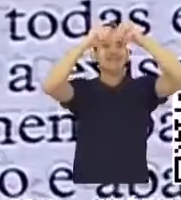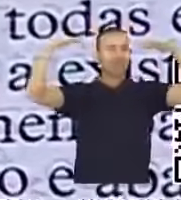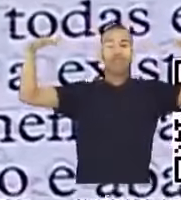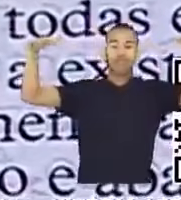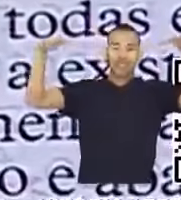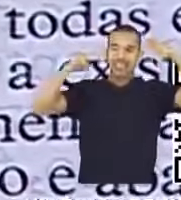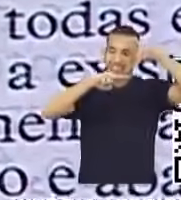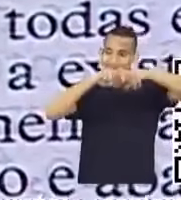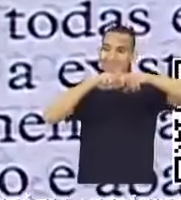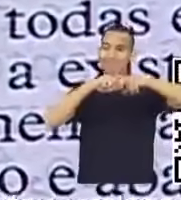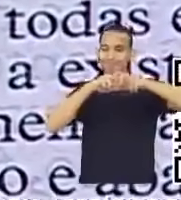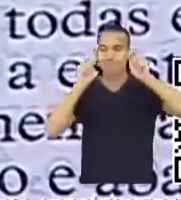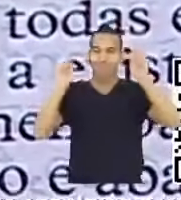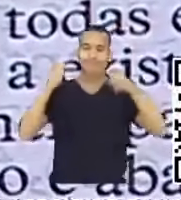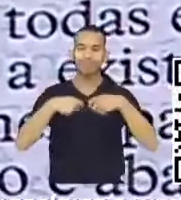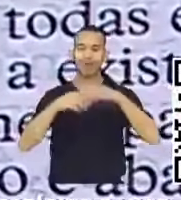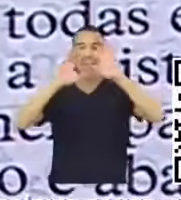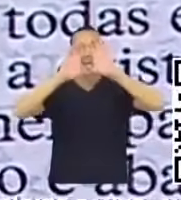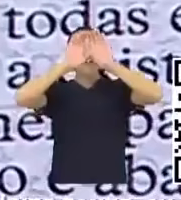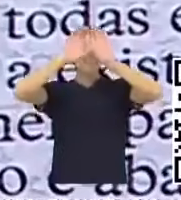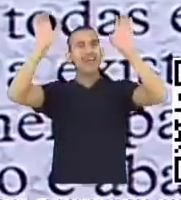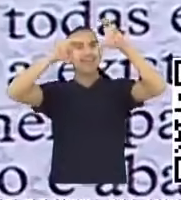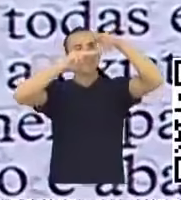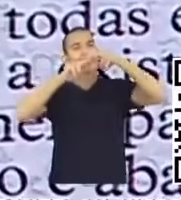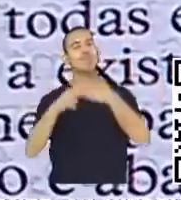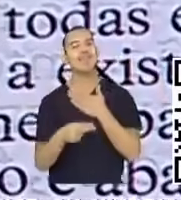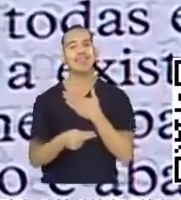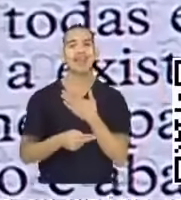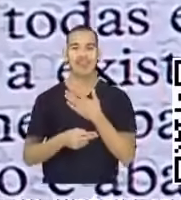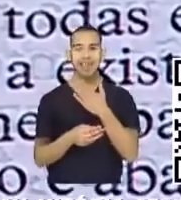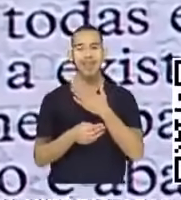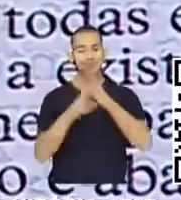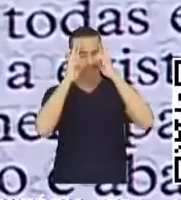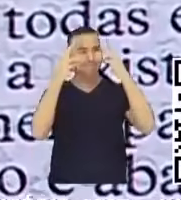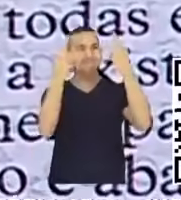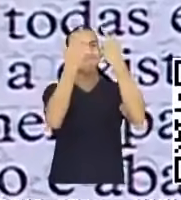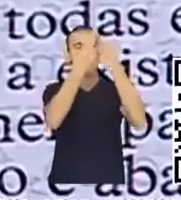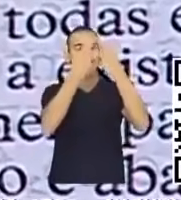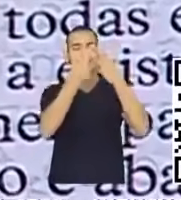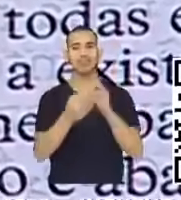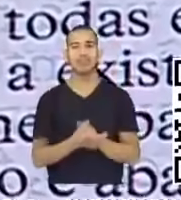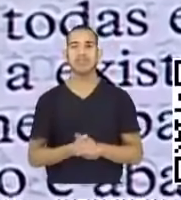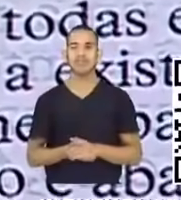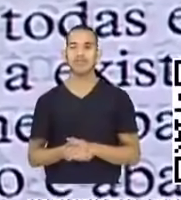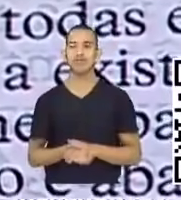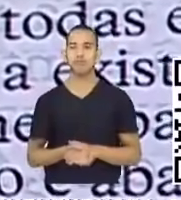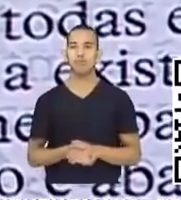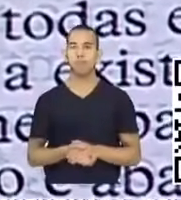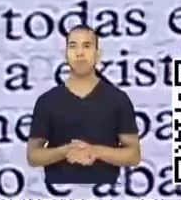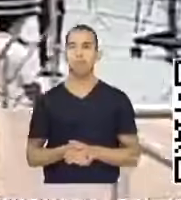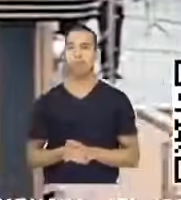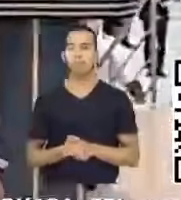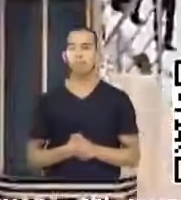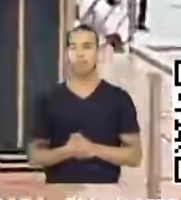E é isso que ele tá dizendo o senhor é minha cadeira meu trono e os louco para o céu Quem